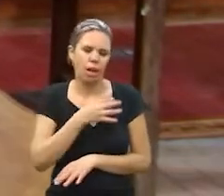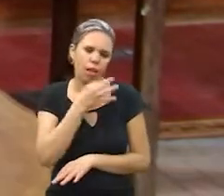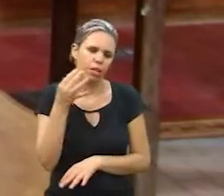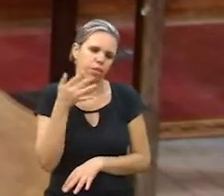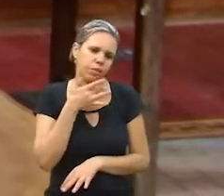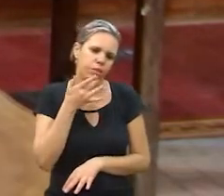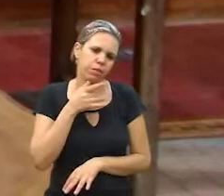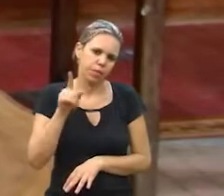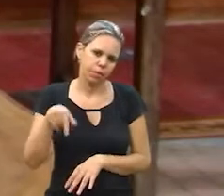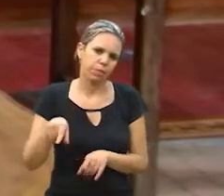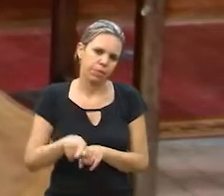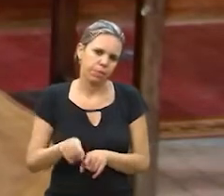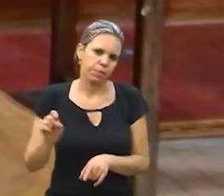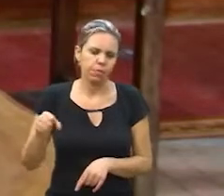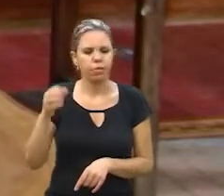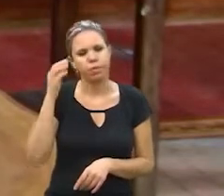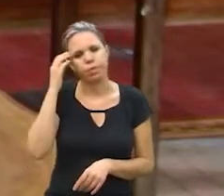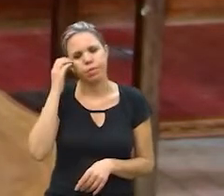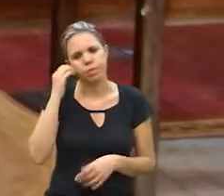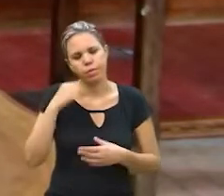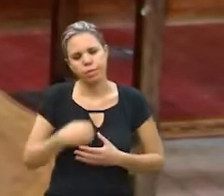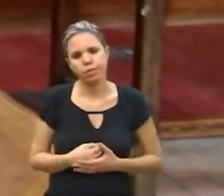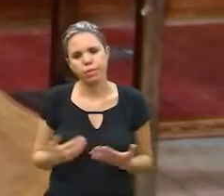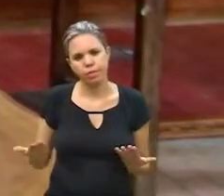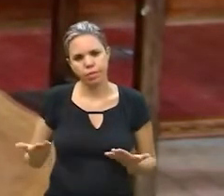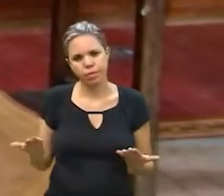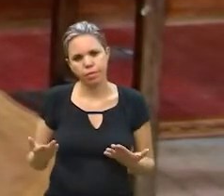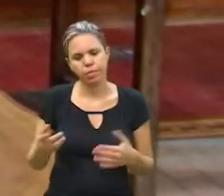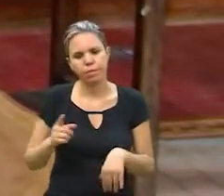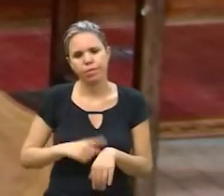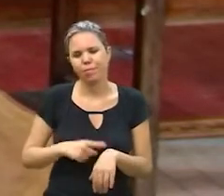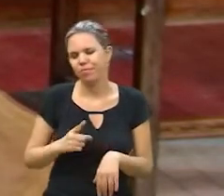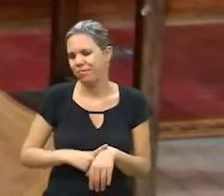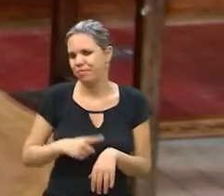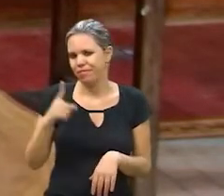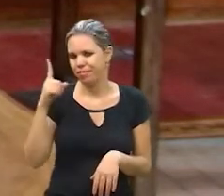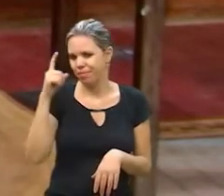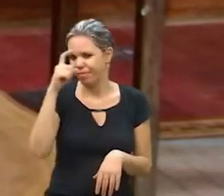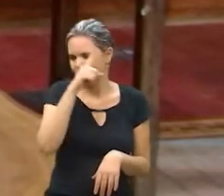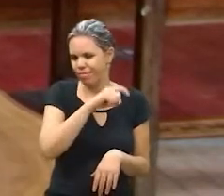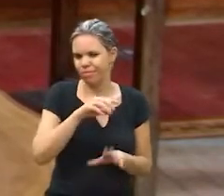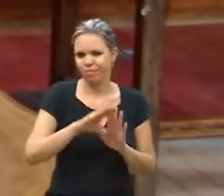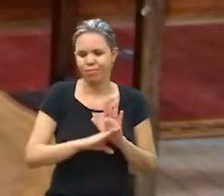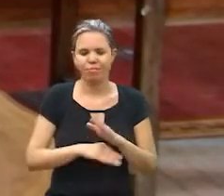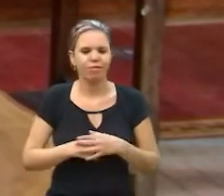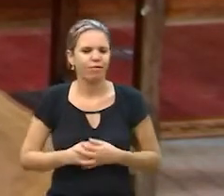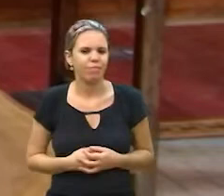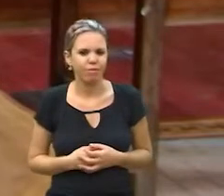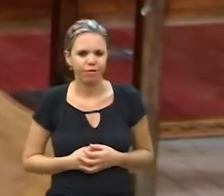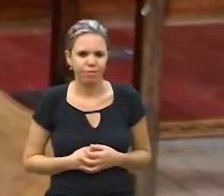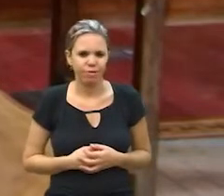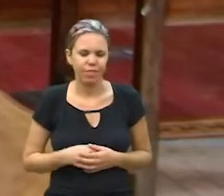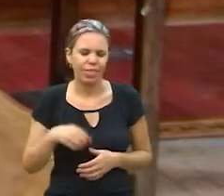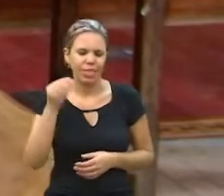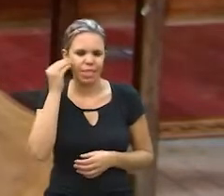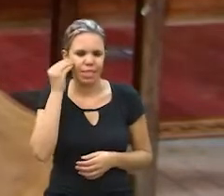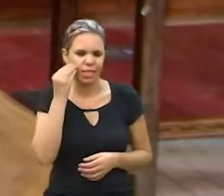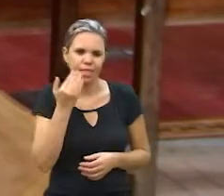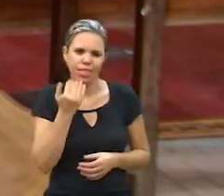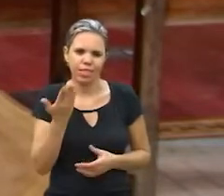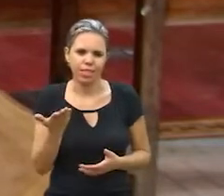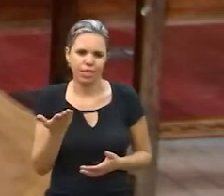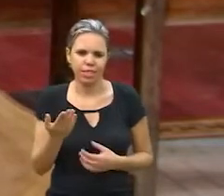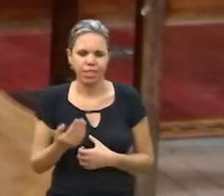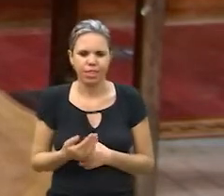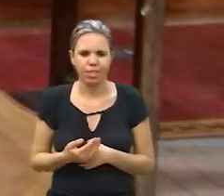porque também é saudável, né? Bom, e agora chegou o momento mais difícil do programa, que é experimentar, né? Eu vou